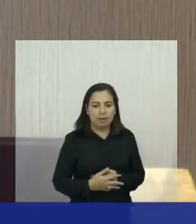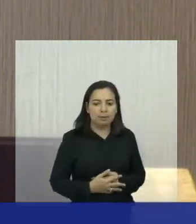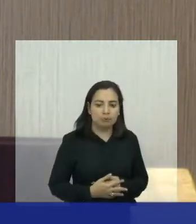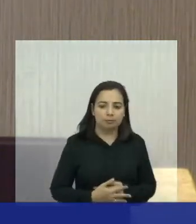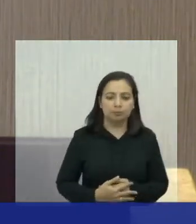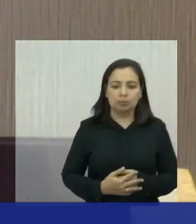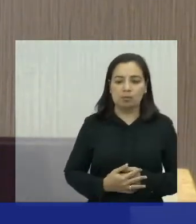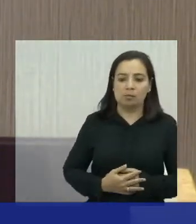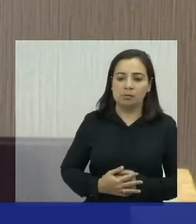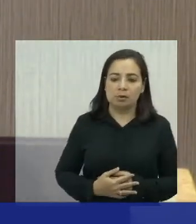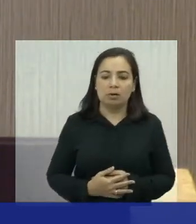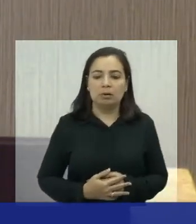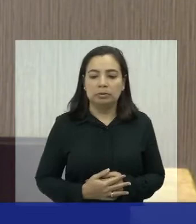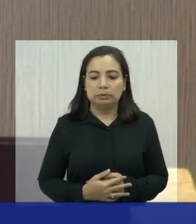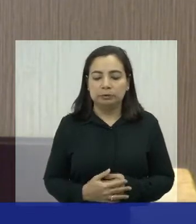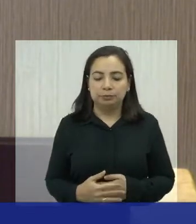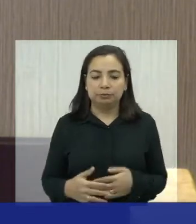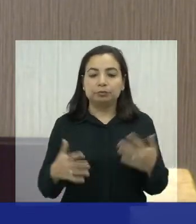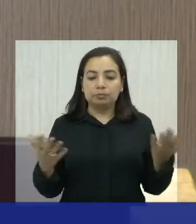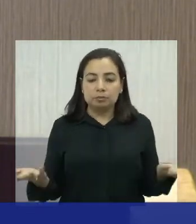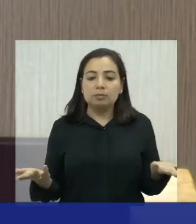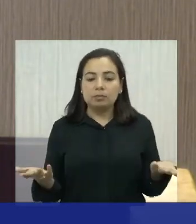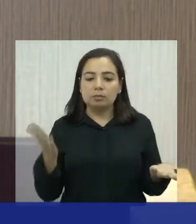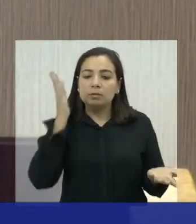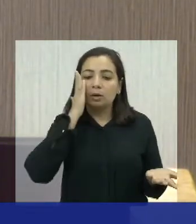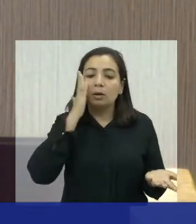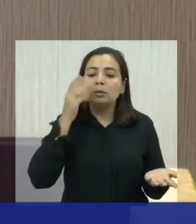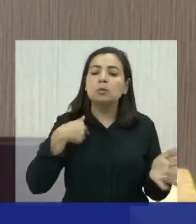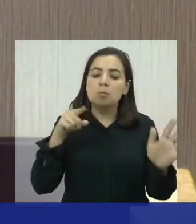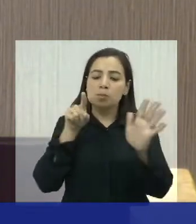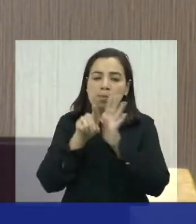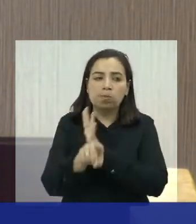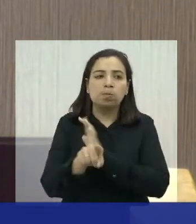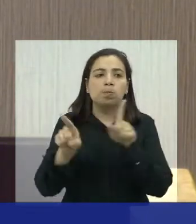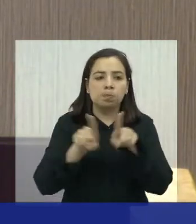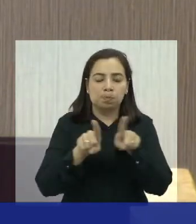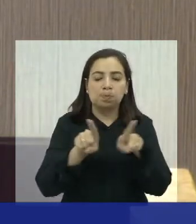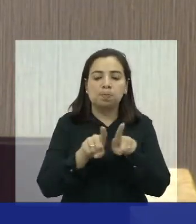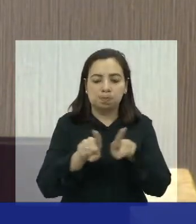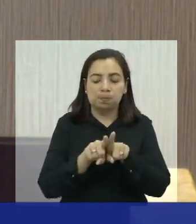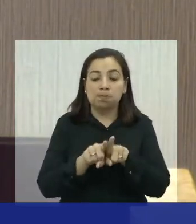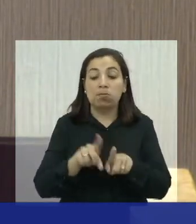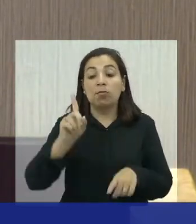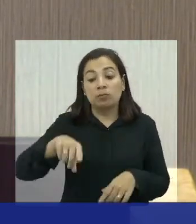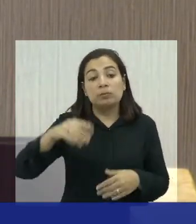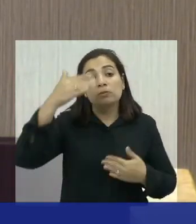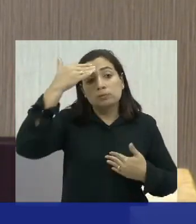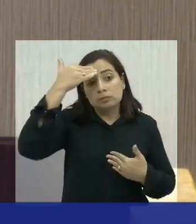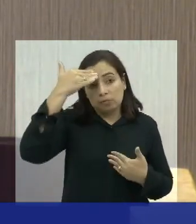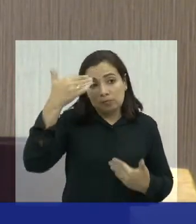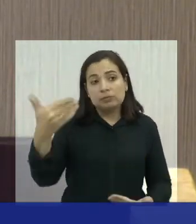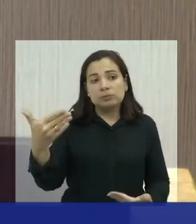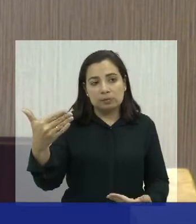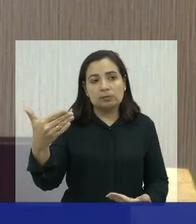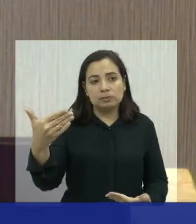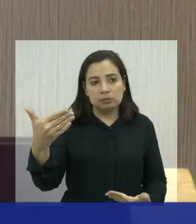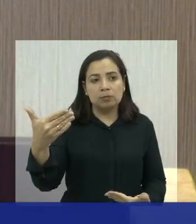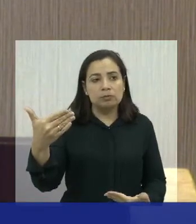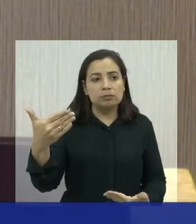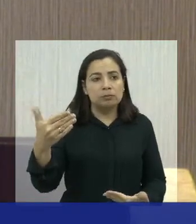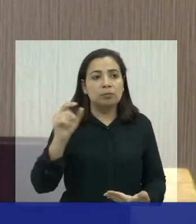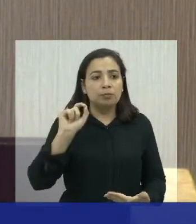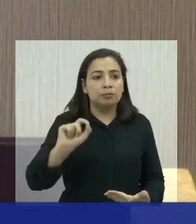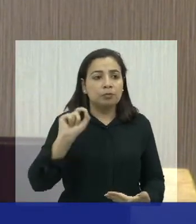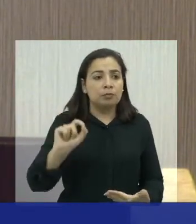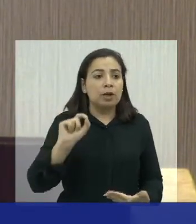Não é a comunidade? E a outra questão é agradecer aqui ao